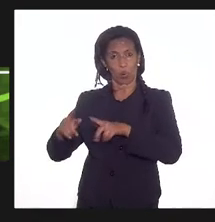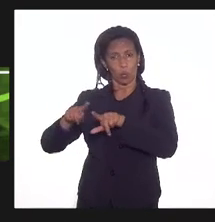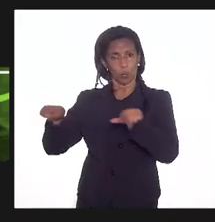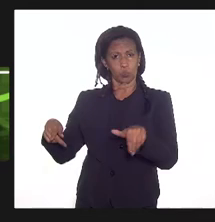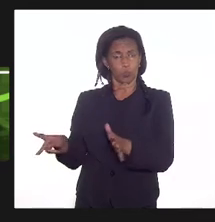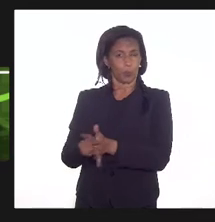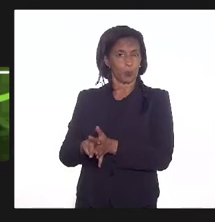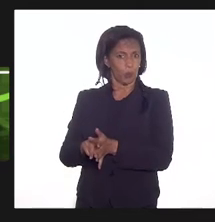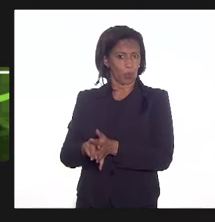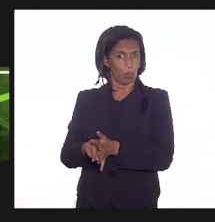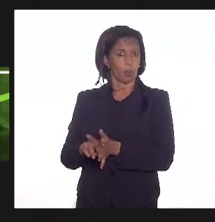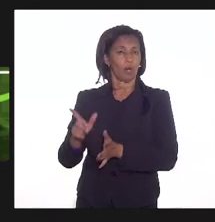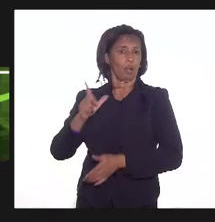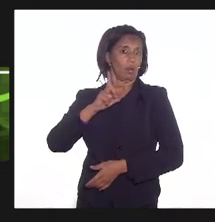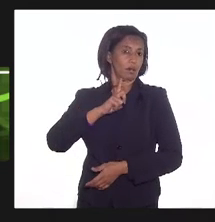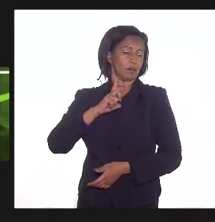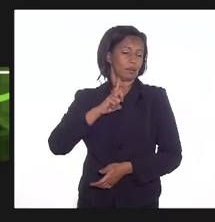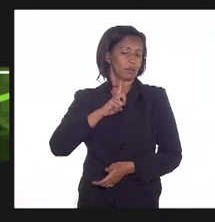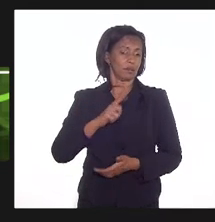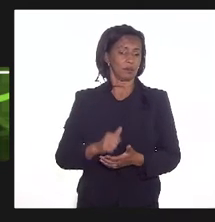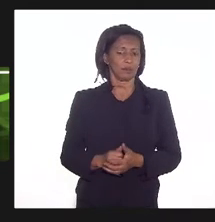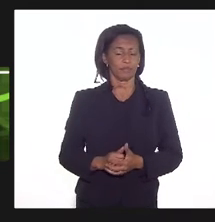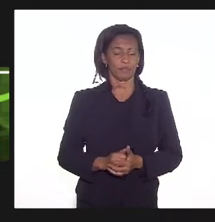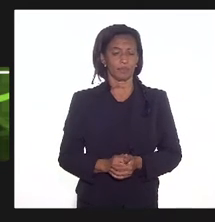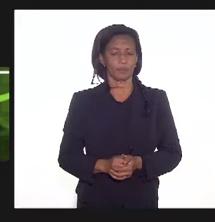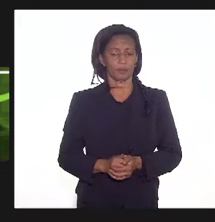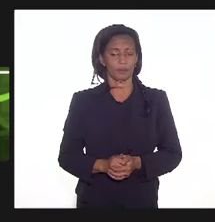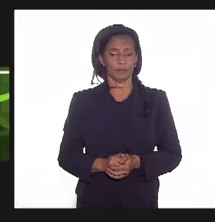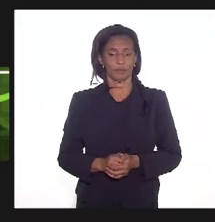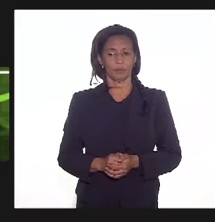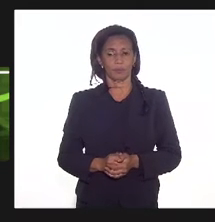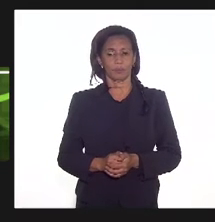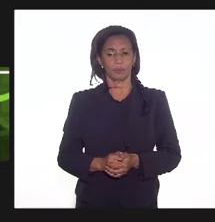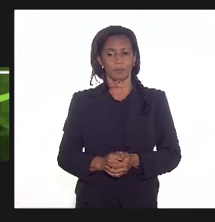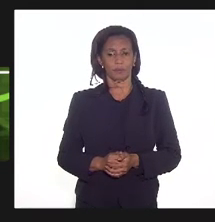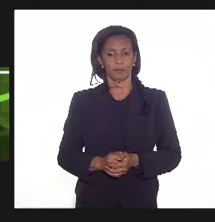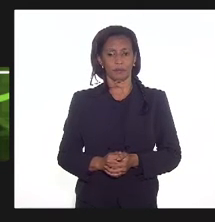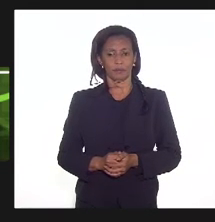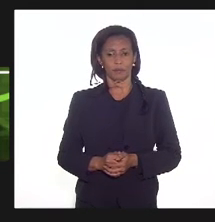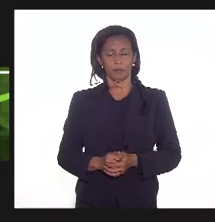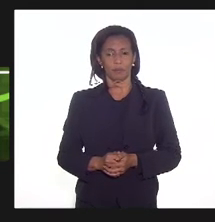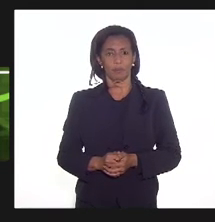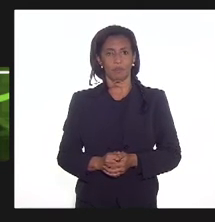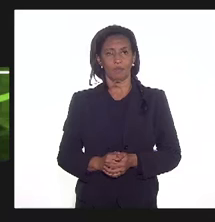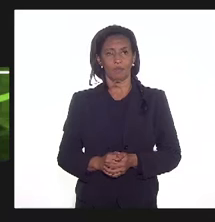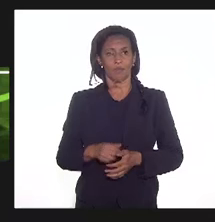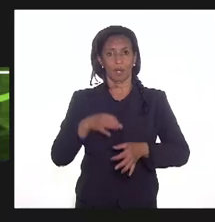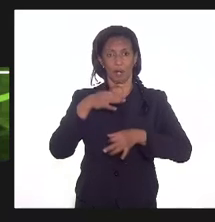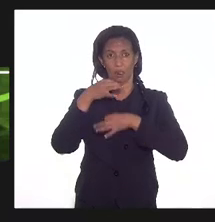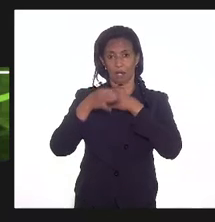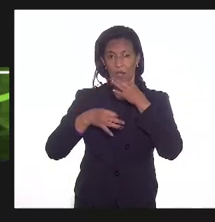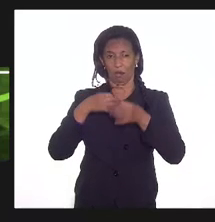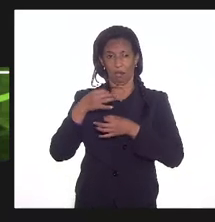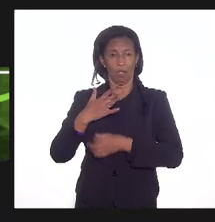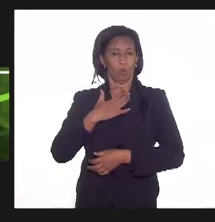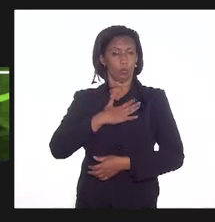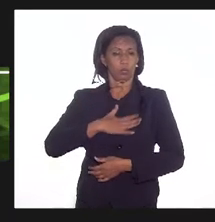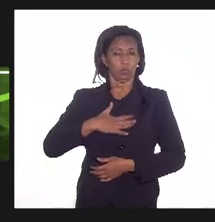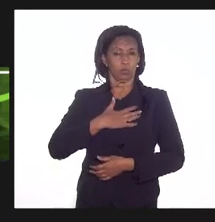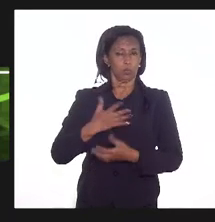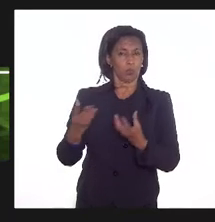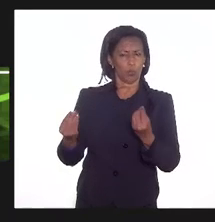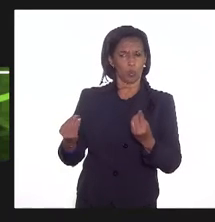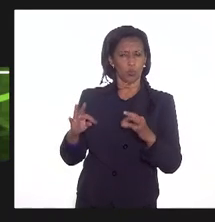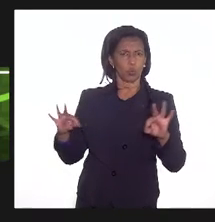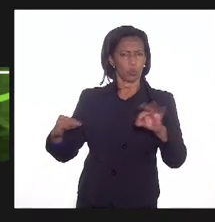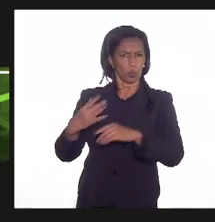ela tem ela tem uma uma questão que eu prezo muito aqui todos